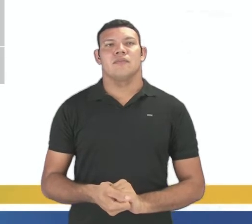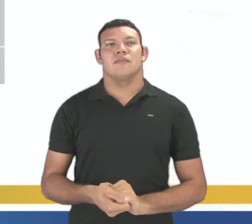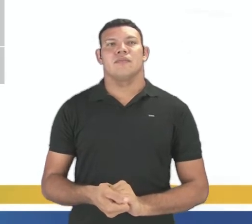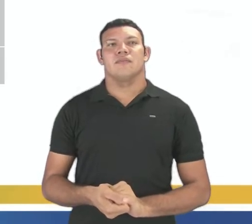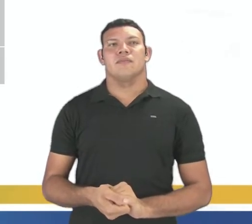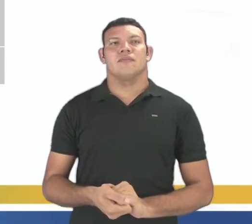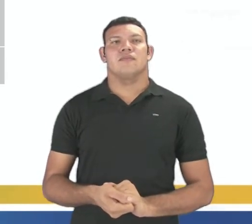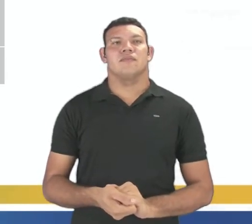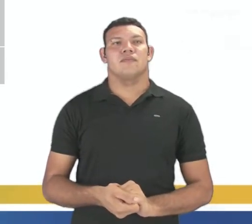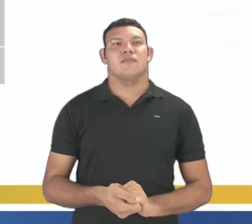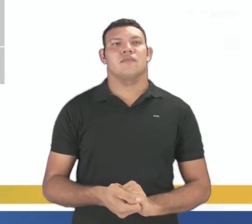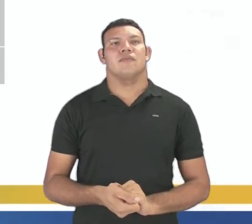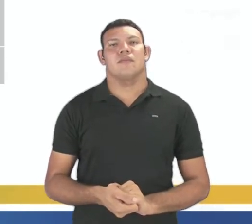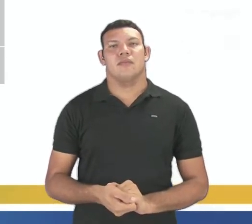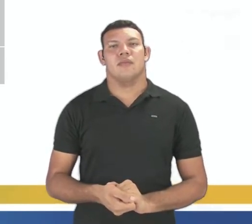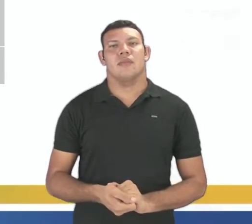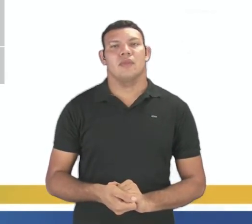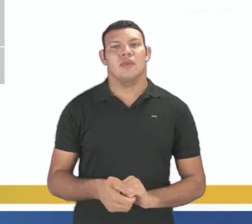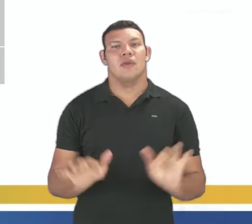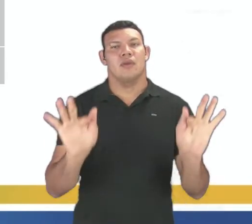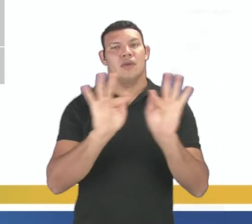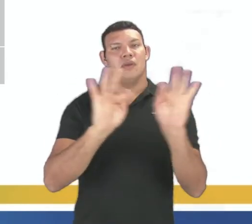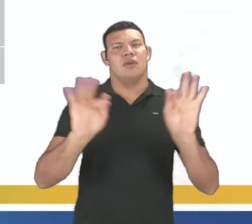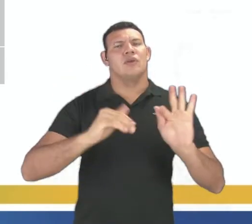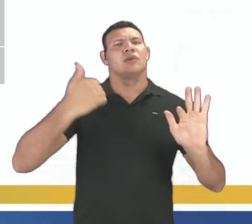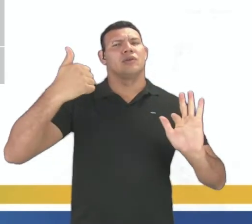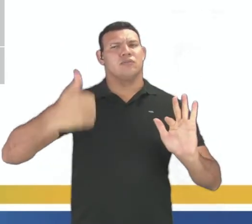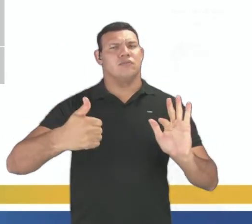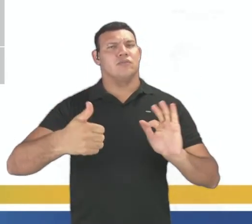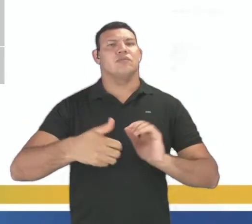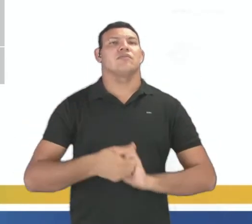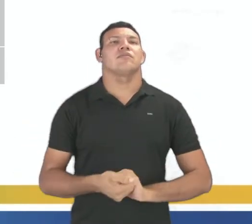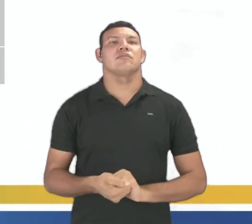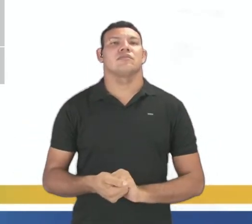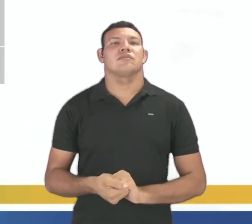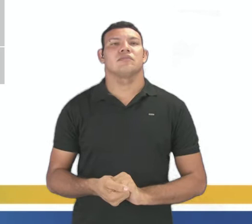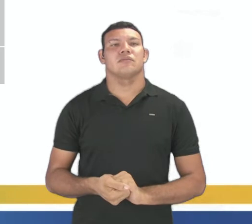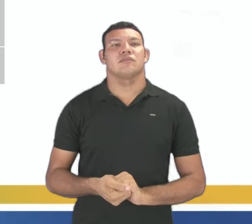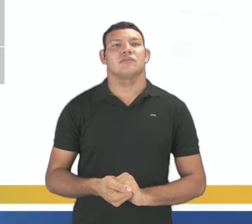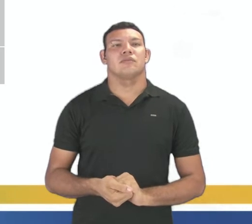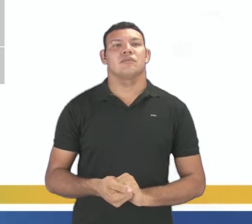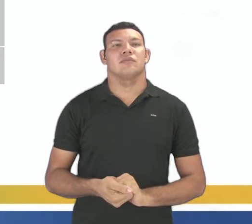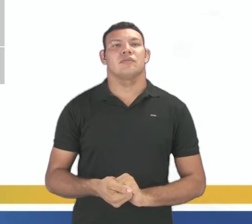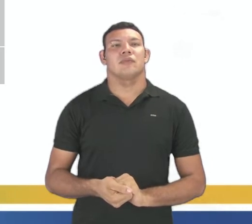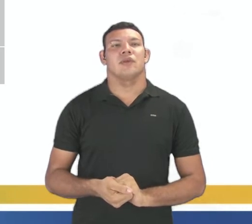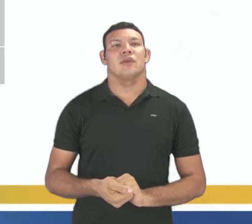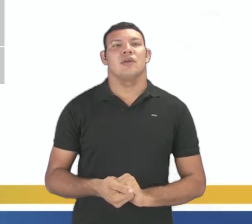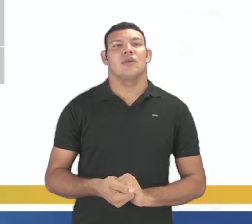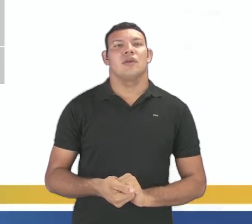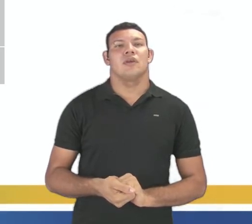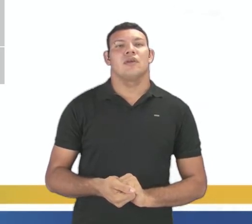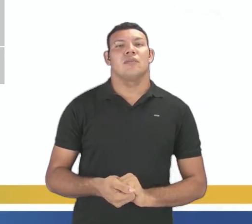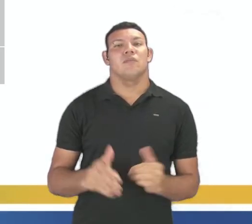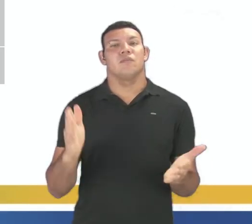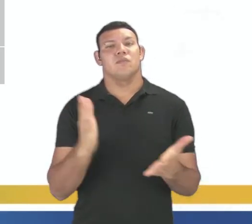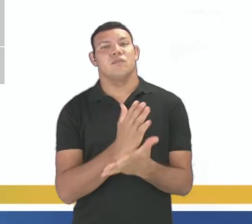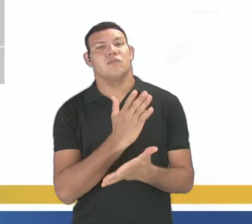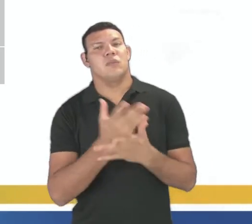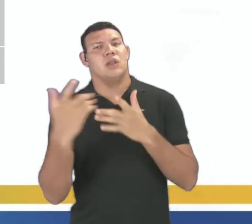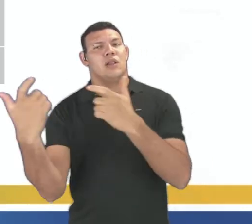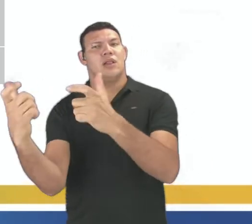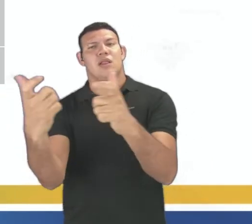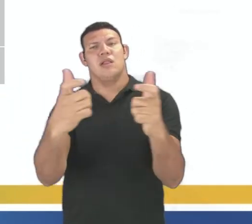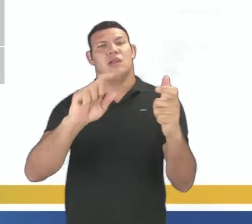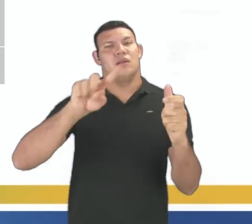música bem famoso, algum lugar além do arco-íris, certo? Somewhere. Outro exemplo com any,